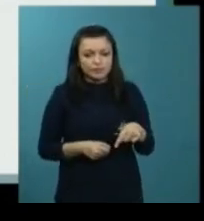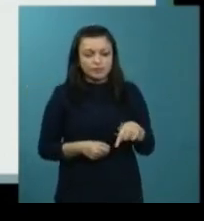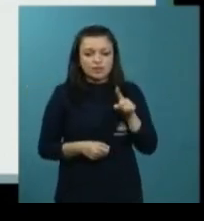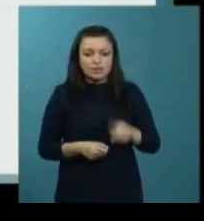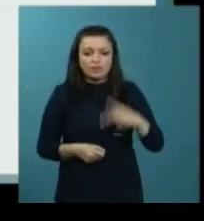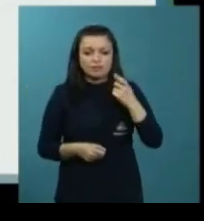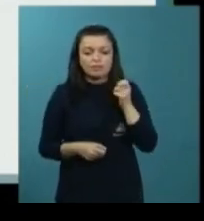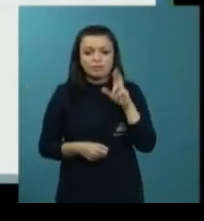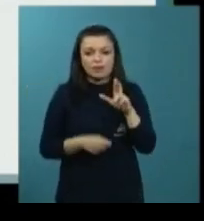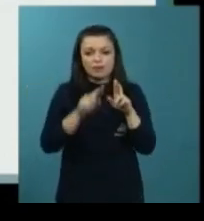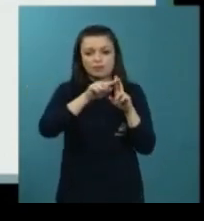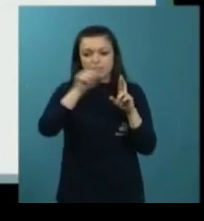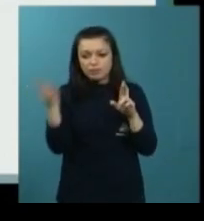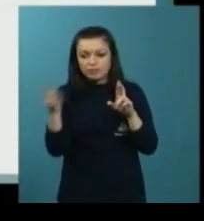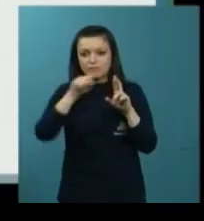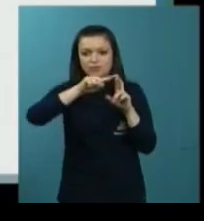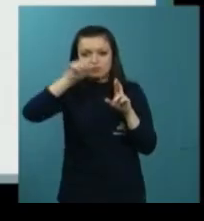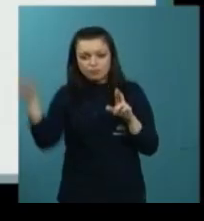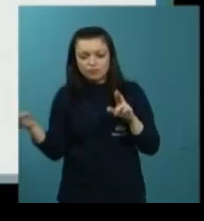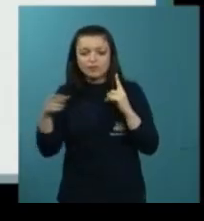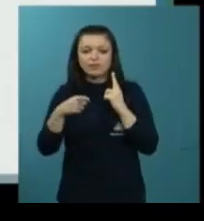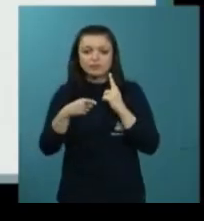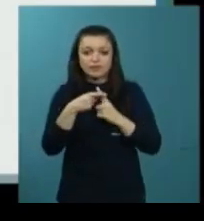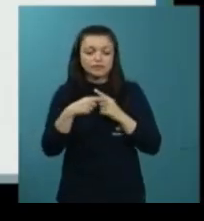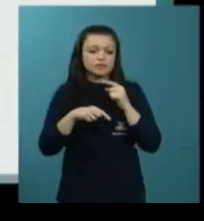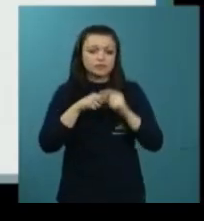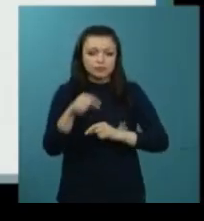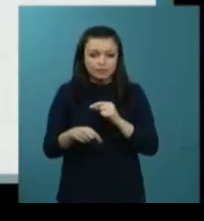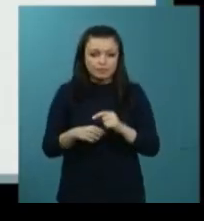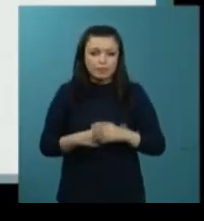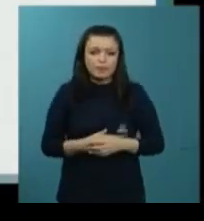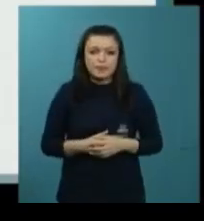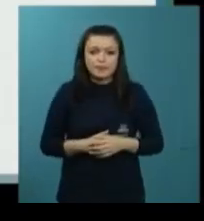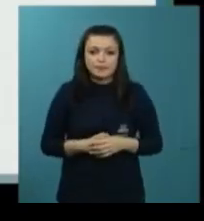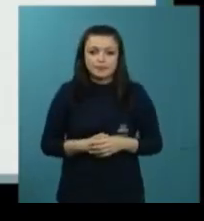cujos pares ordenados são